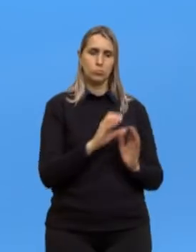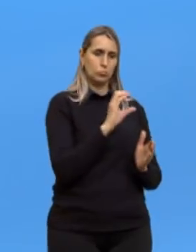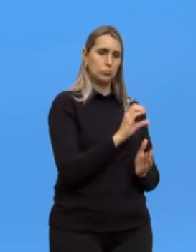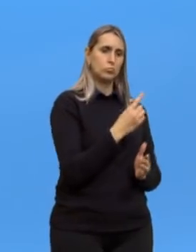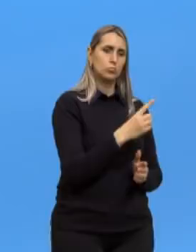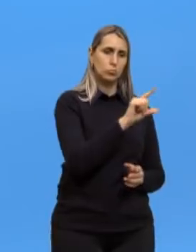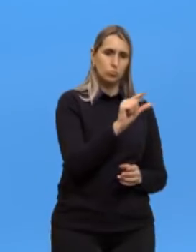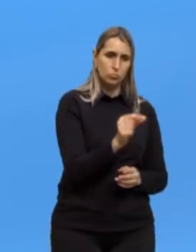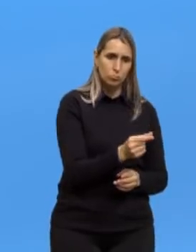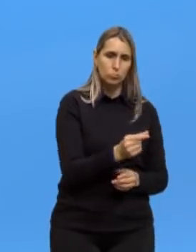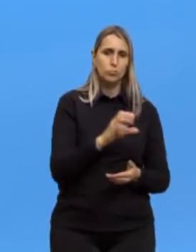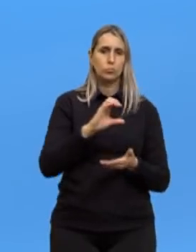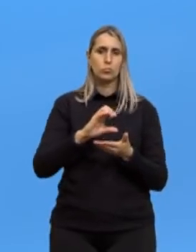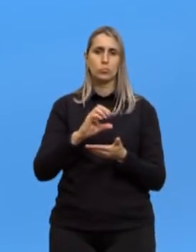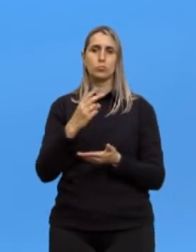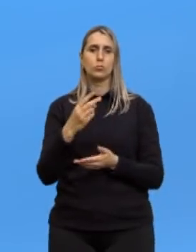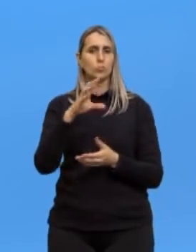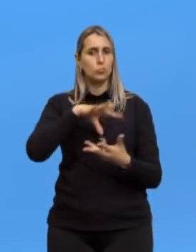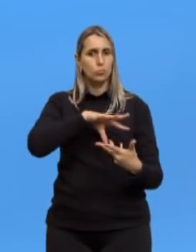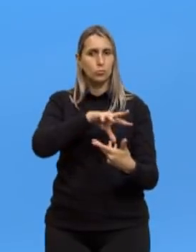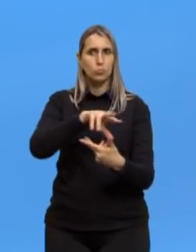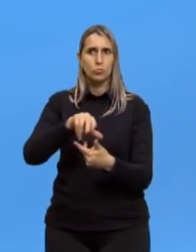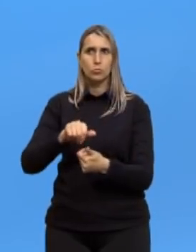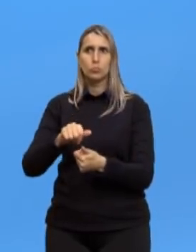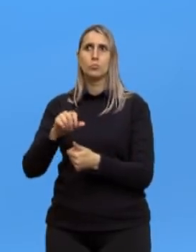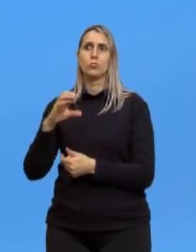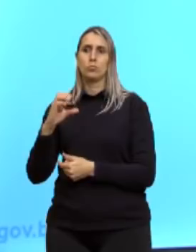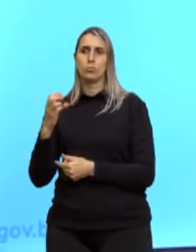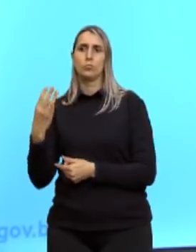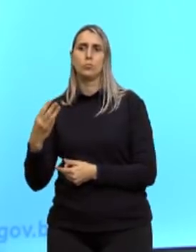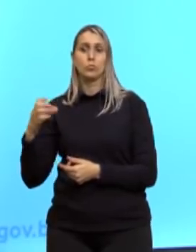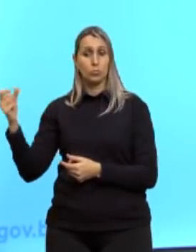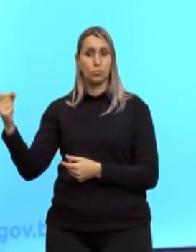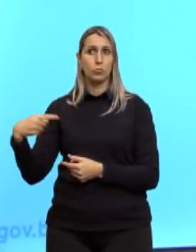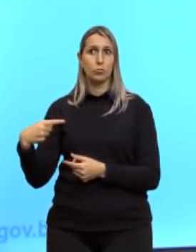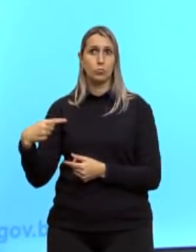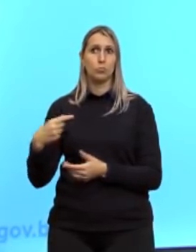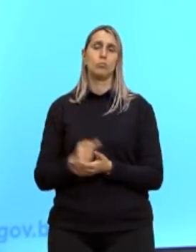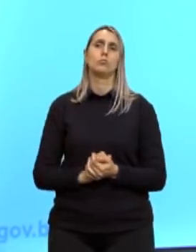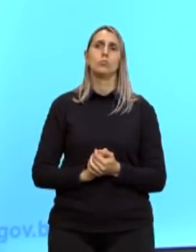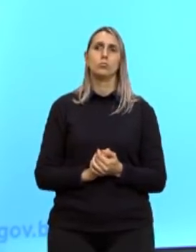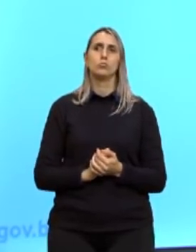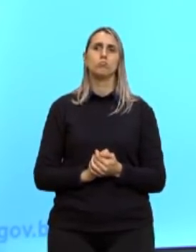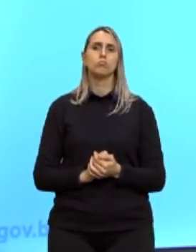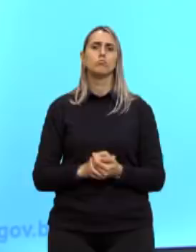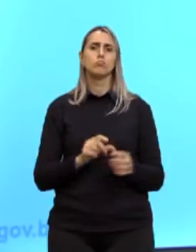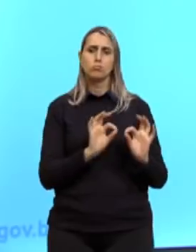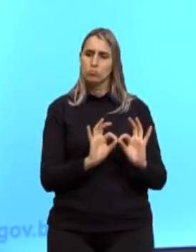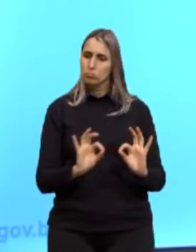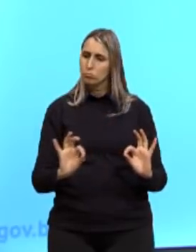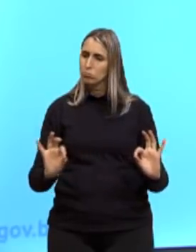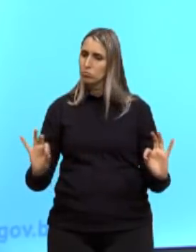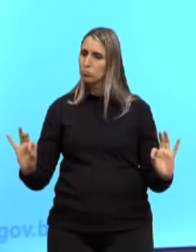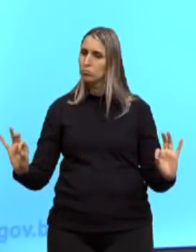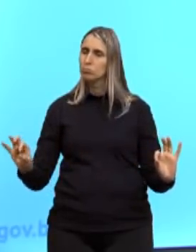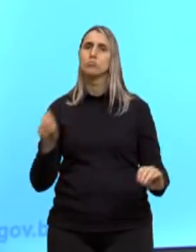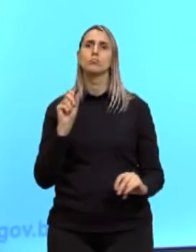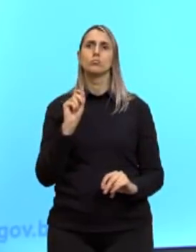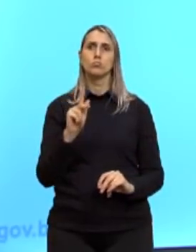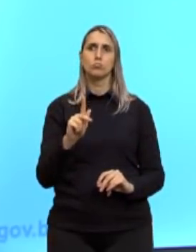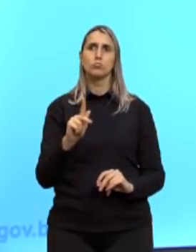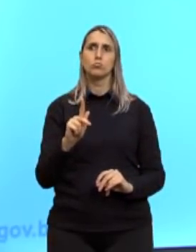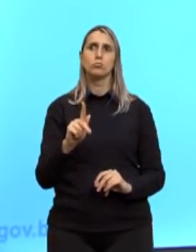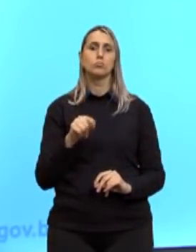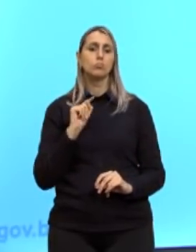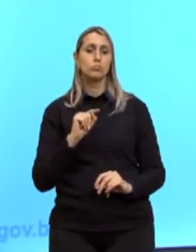você é uma da bruno ou que você noiva da terra e com a certeza do sol o que que estão alinhados ok